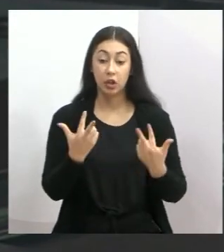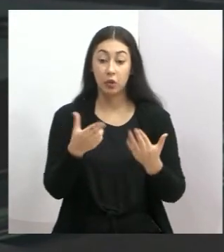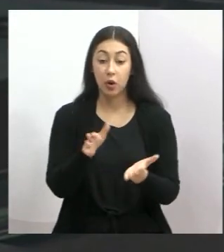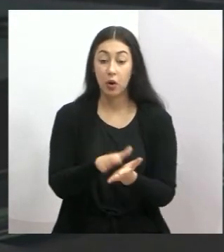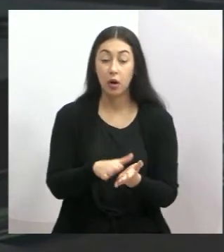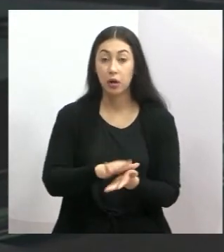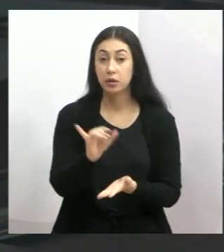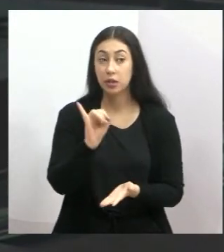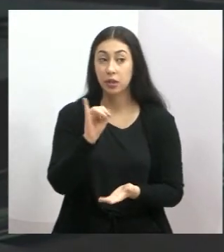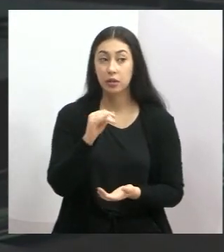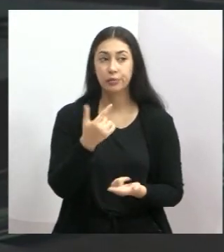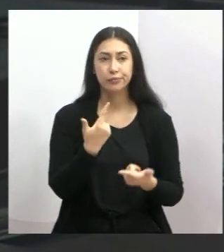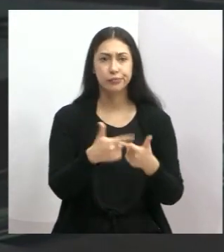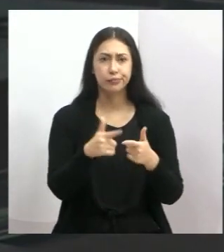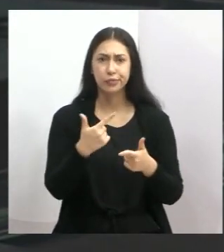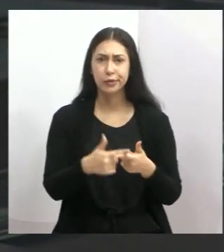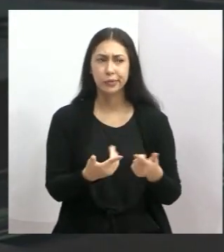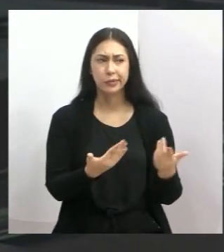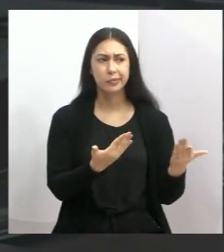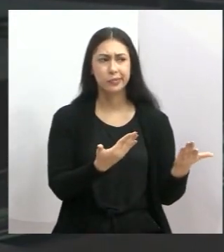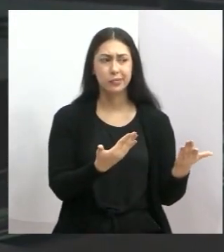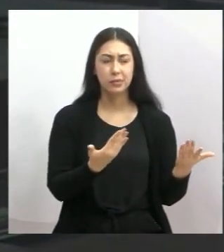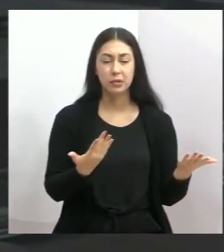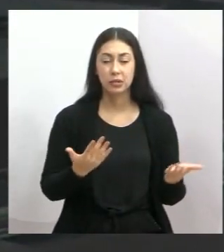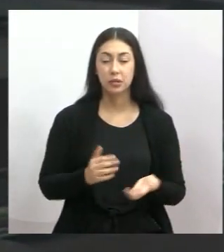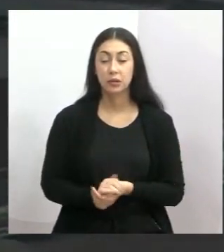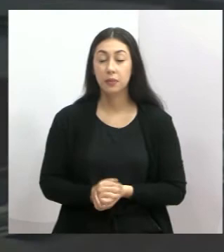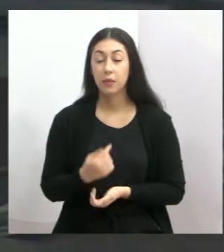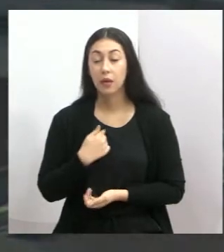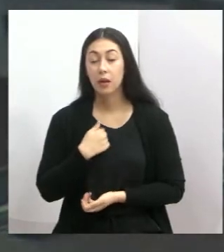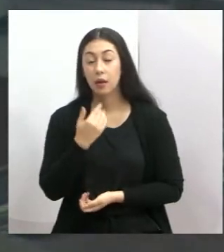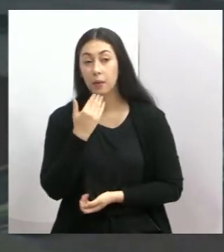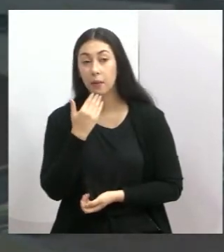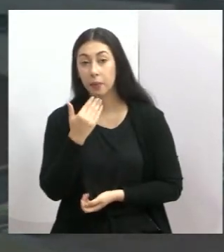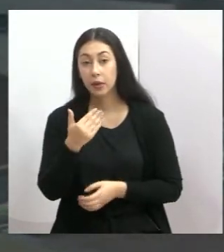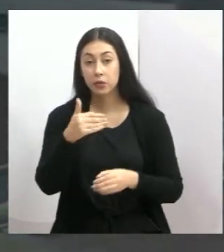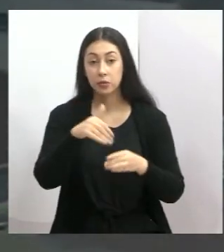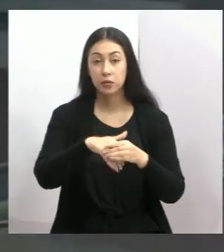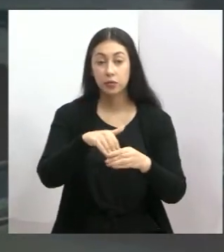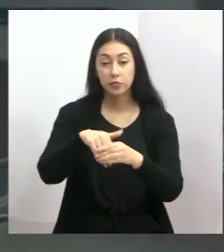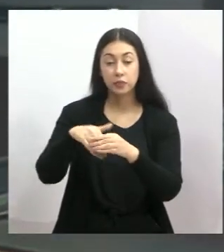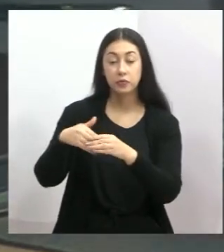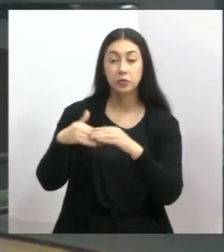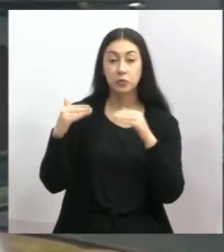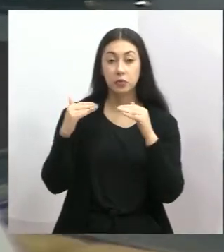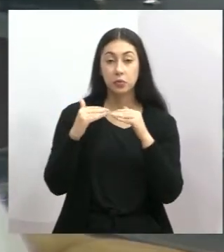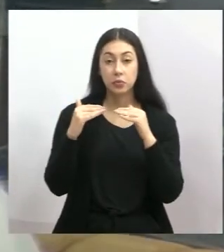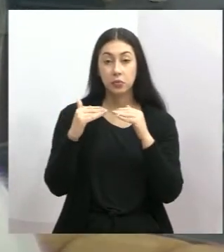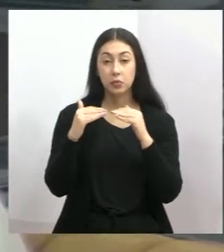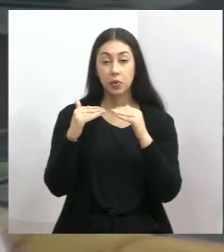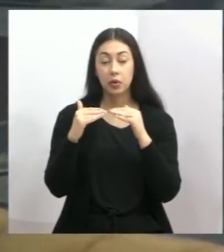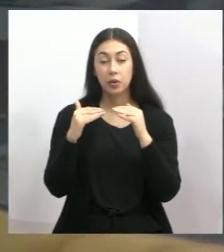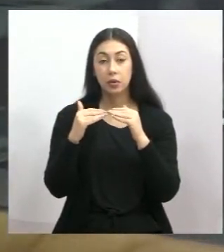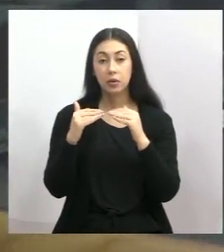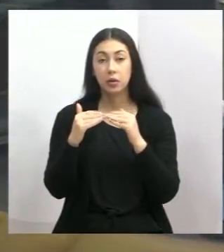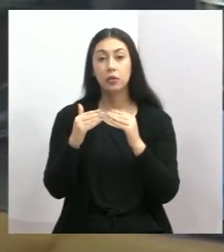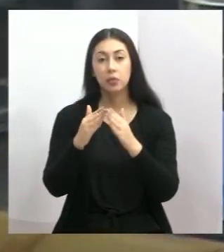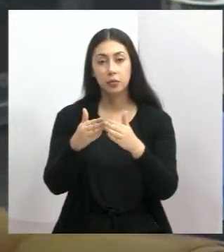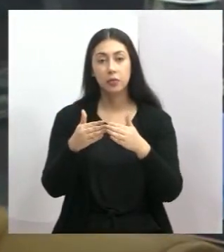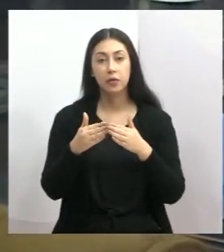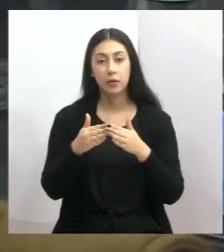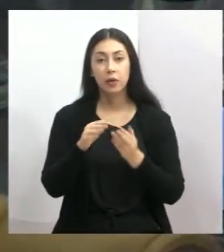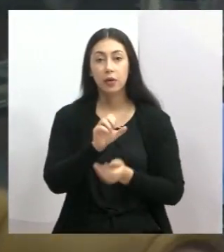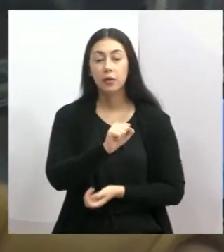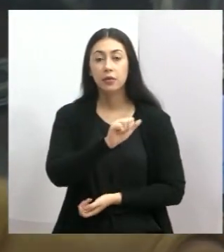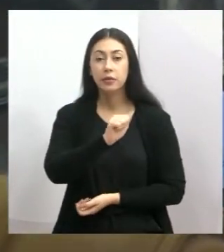tá se preparando com essa precária situação então eu peço voto favorável dos demais vereadores encarecidamente